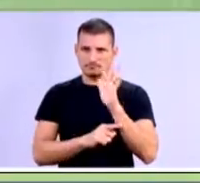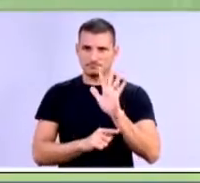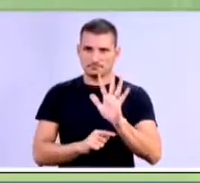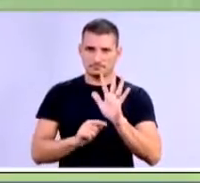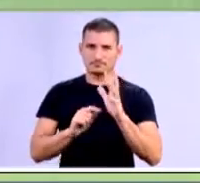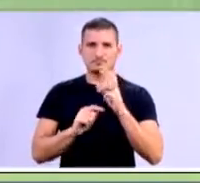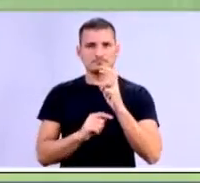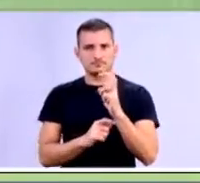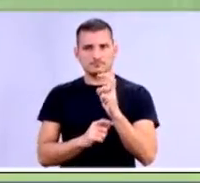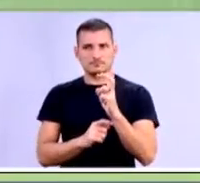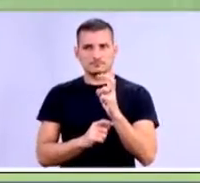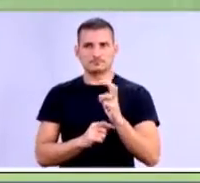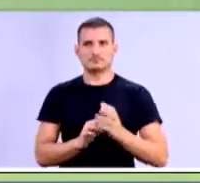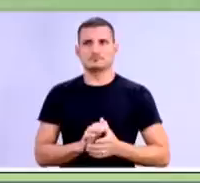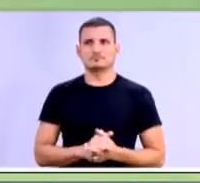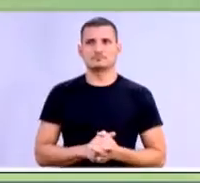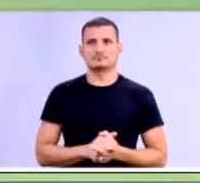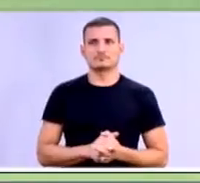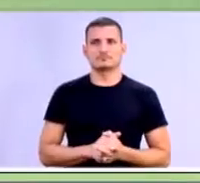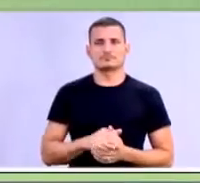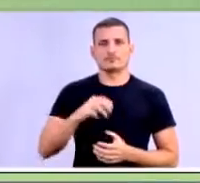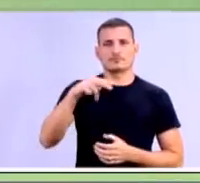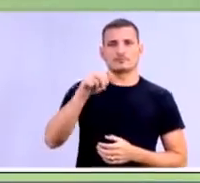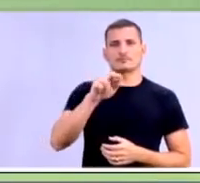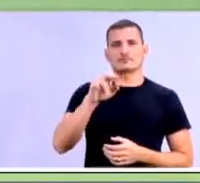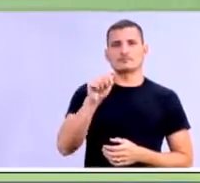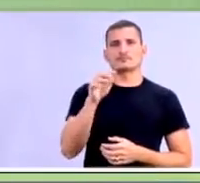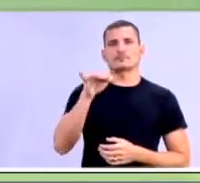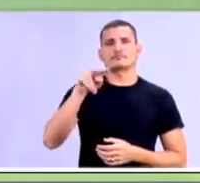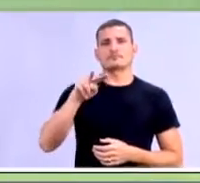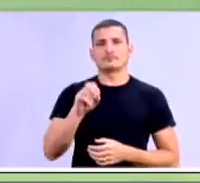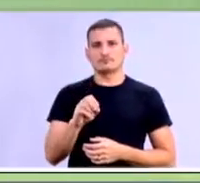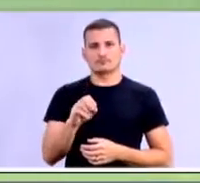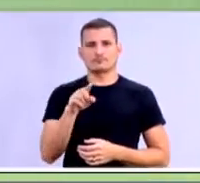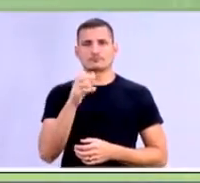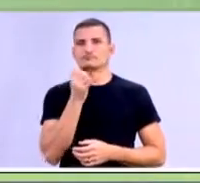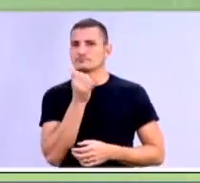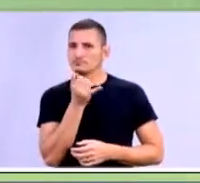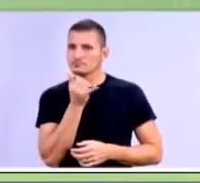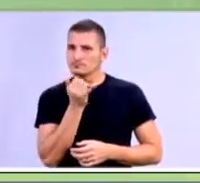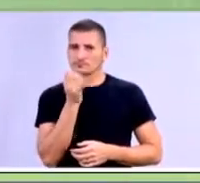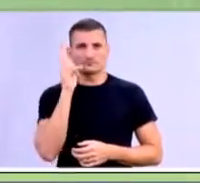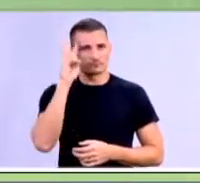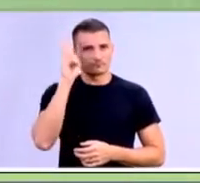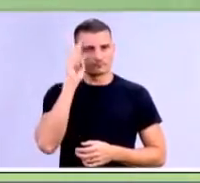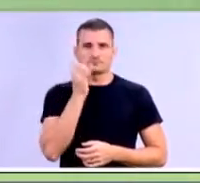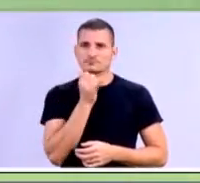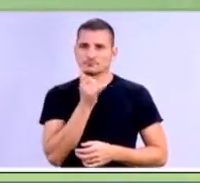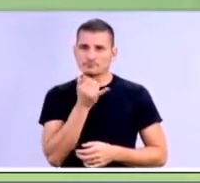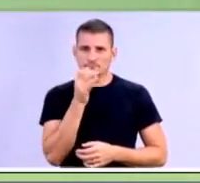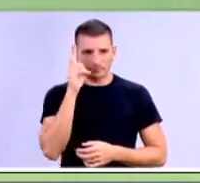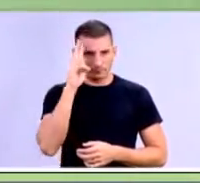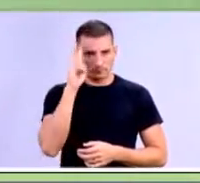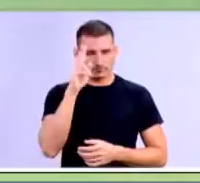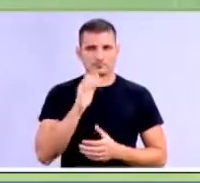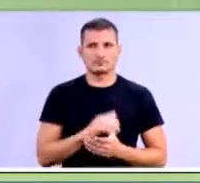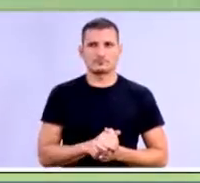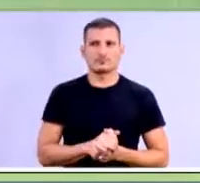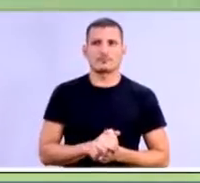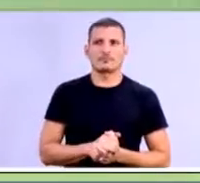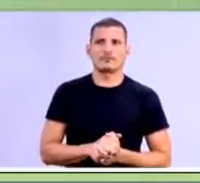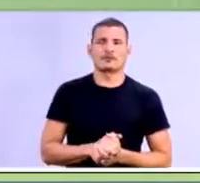O tipo, o gênero narrativo, que é aquele que você vai contar histórias, a gente vai ver mais exemplos.